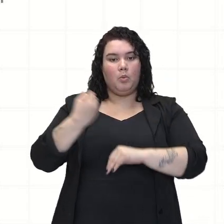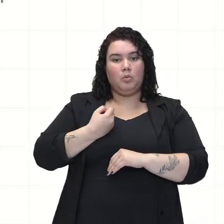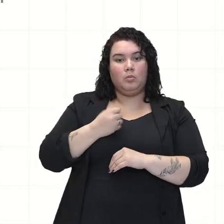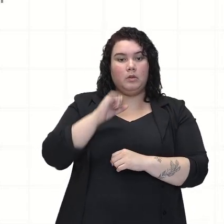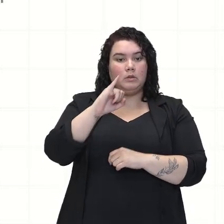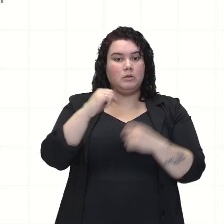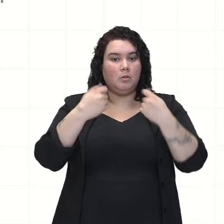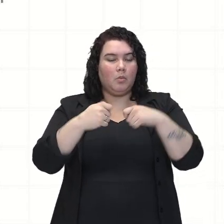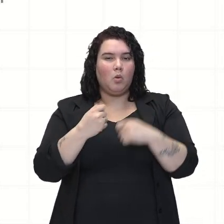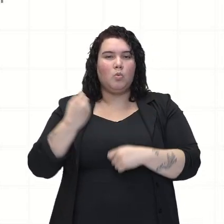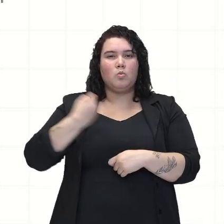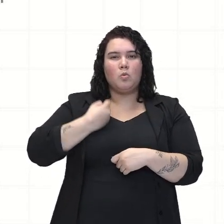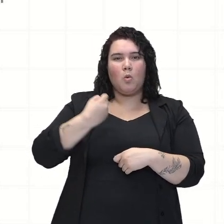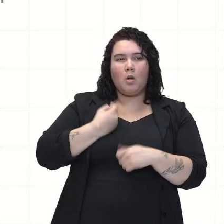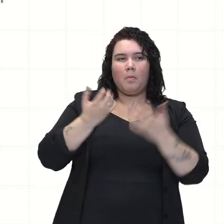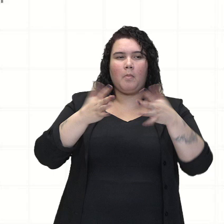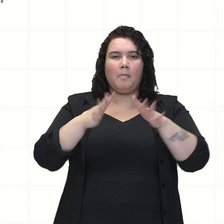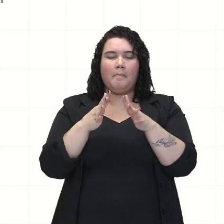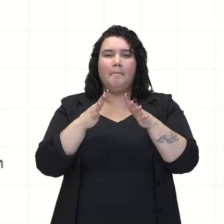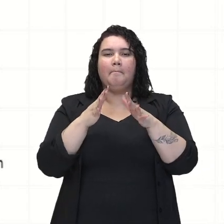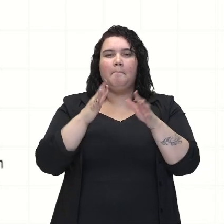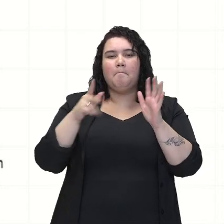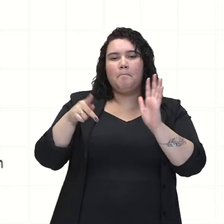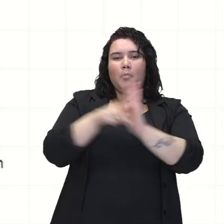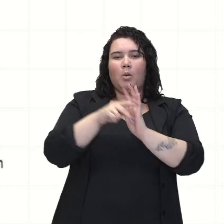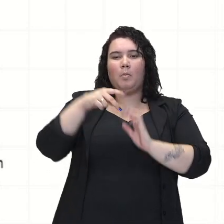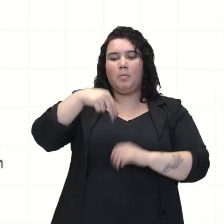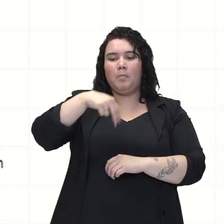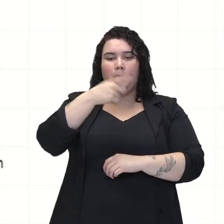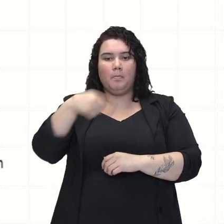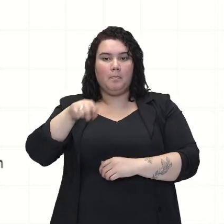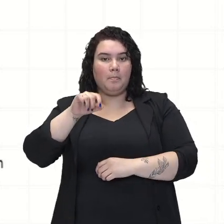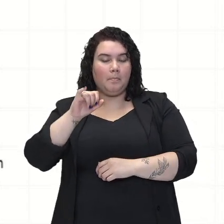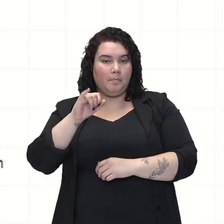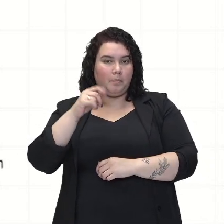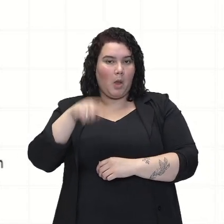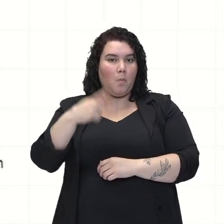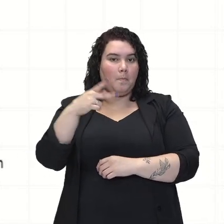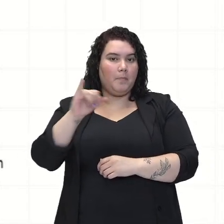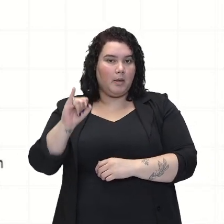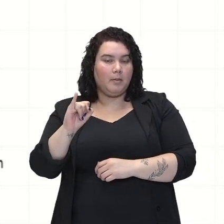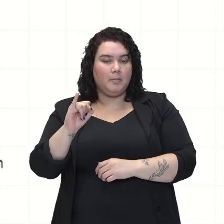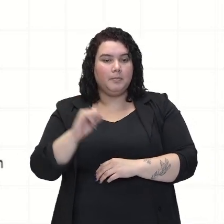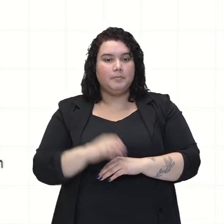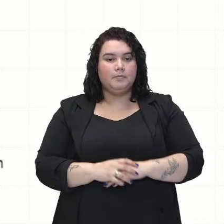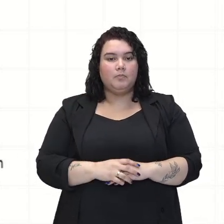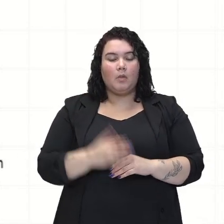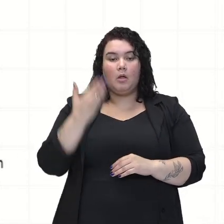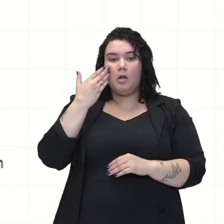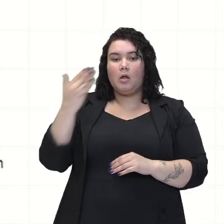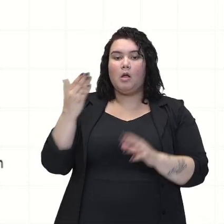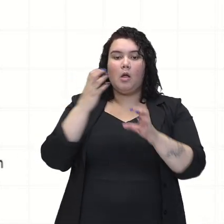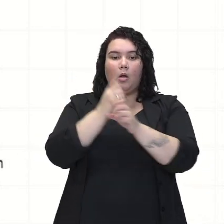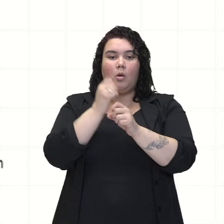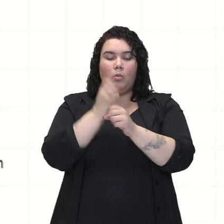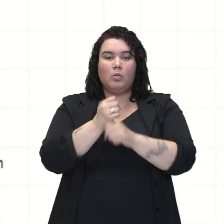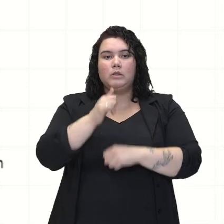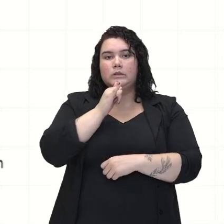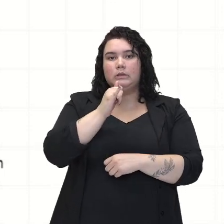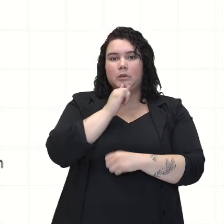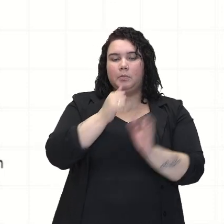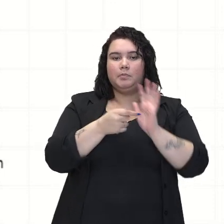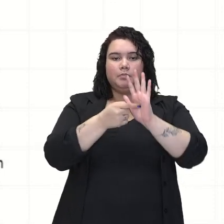uma aproximação do valor de π. Então, vamos calcular aqui esse